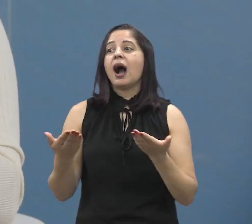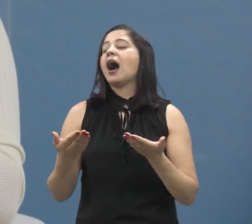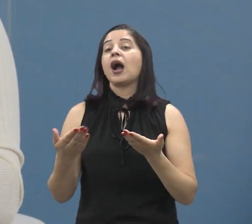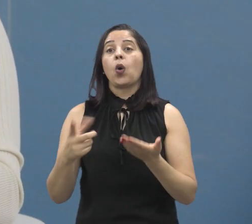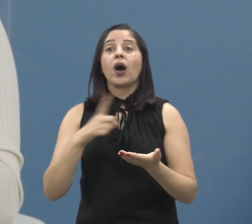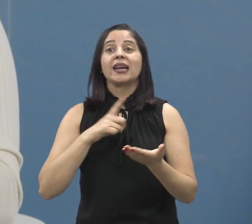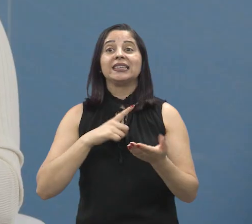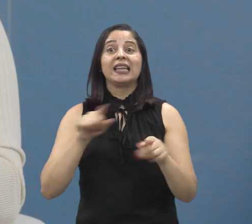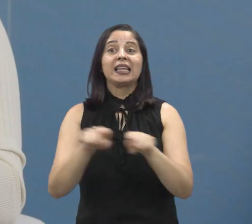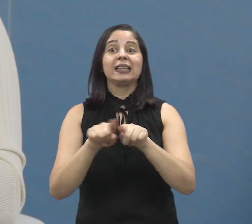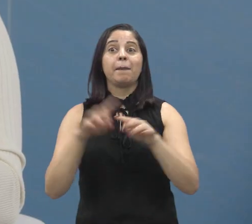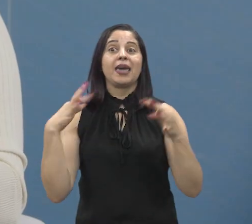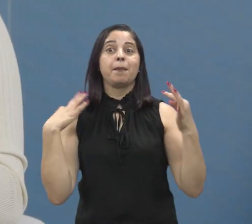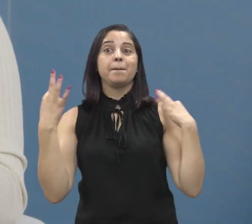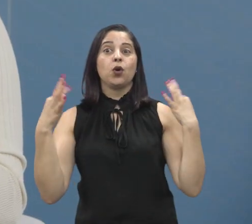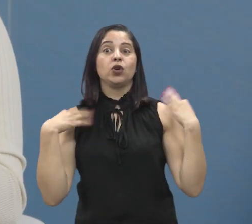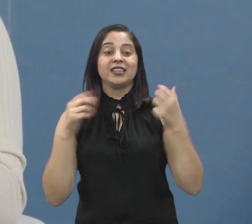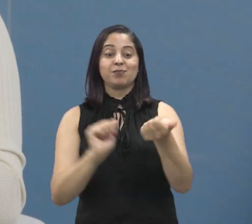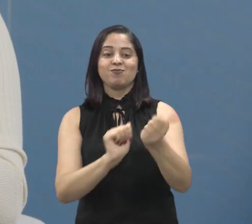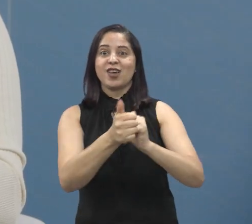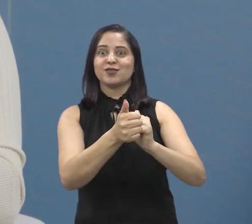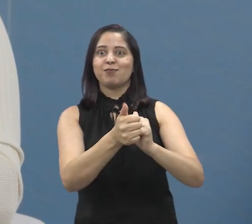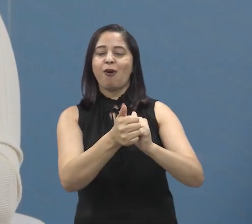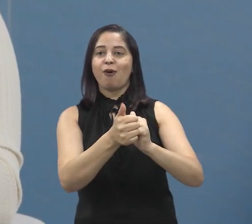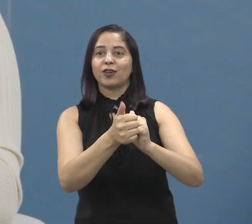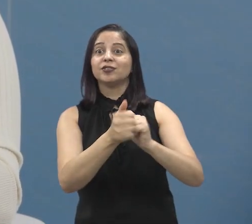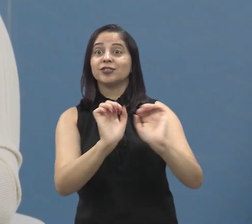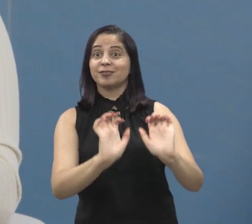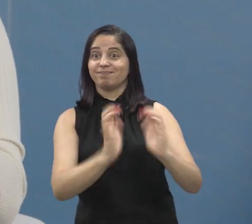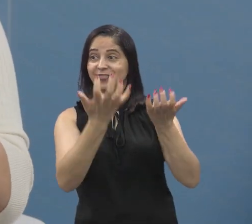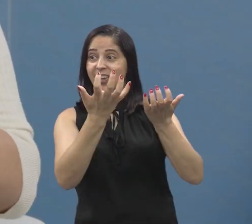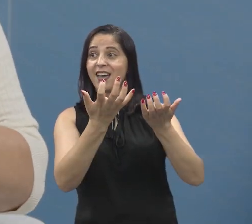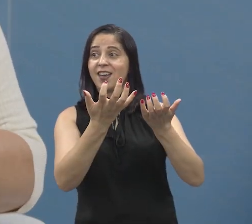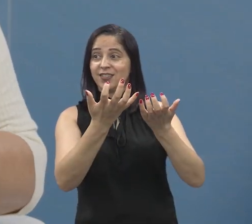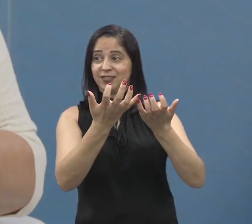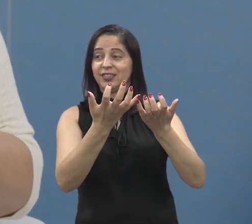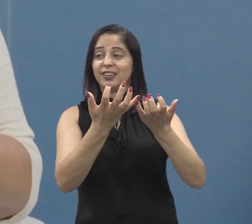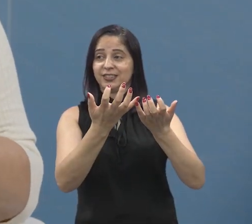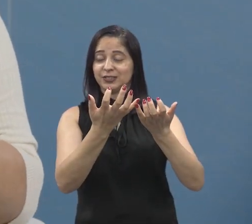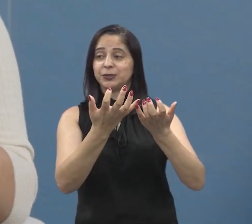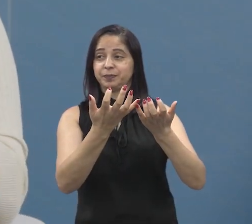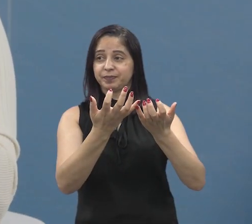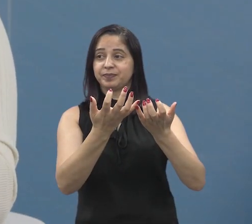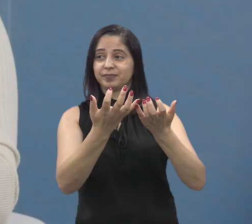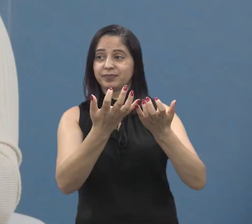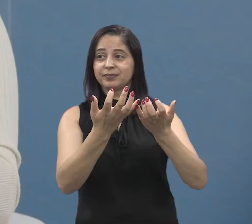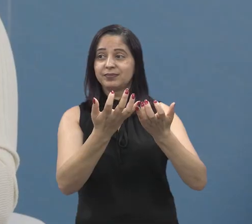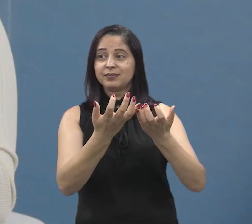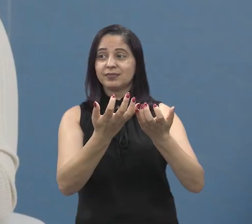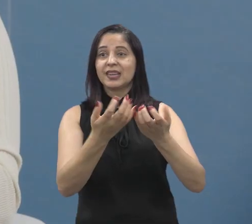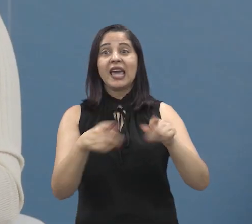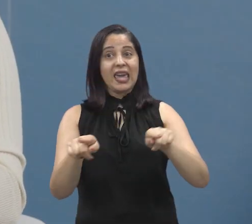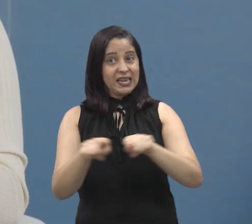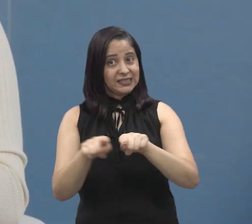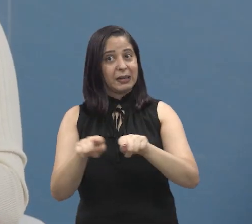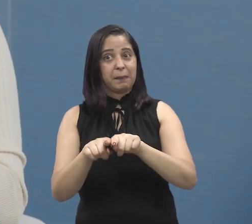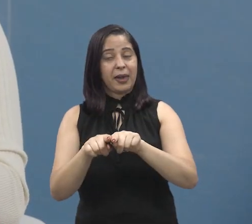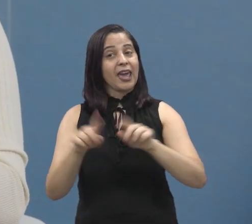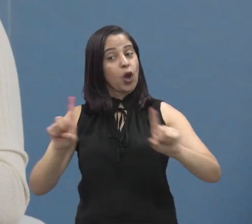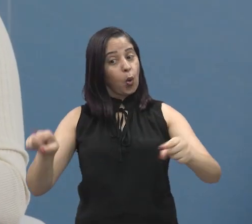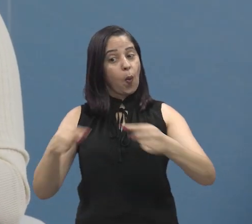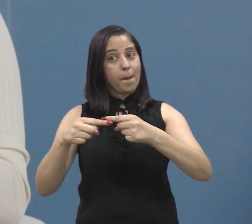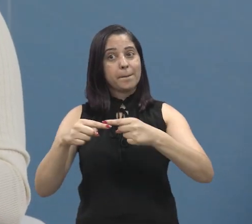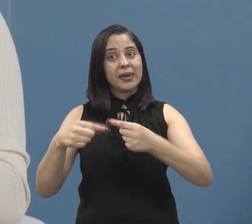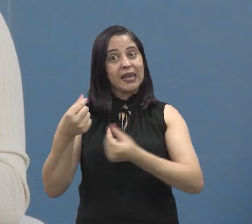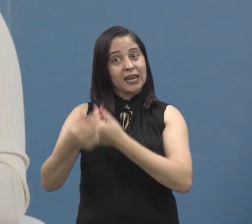turismo esportivo e no turismo de entretenimento, turismo de eventos, que também está dentro da indústria da economia criativa.